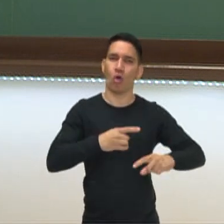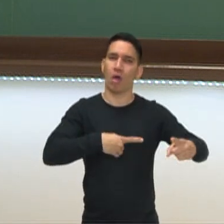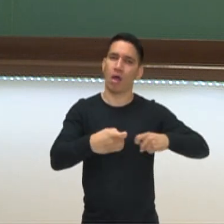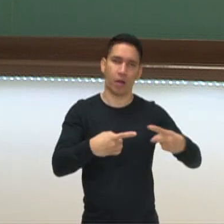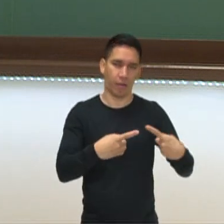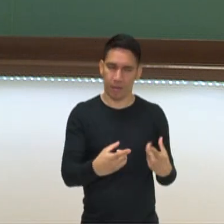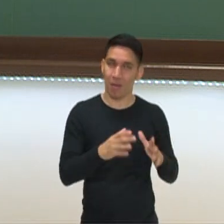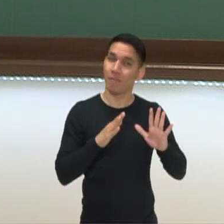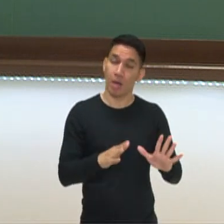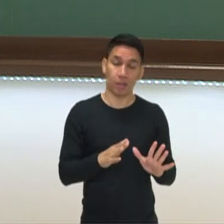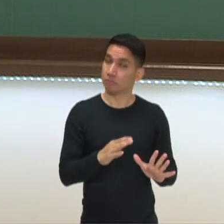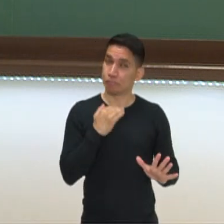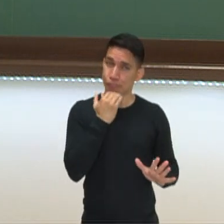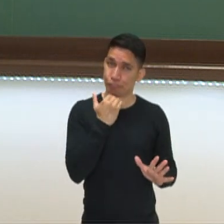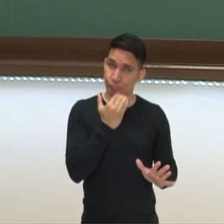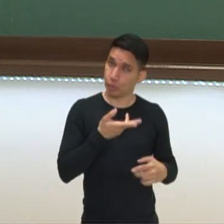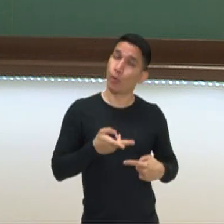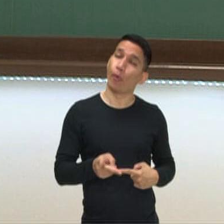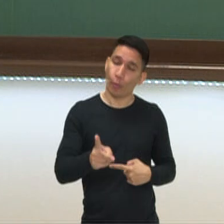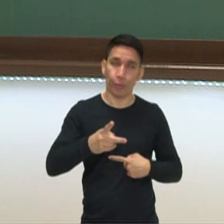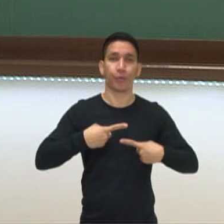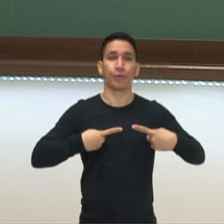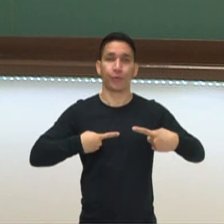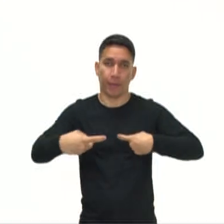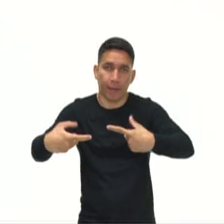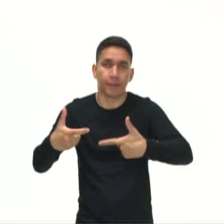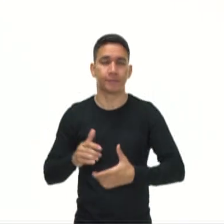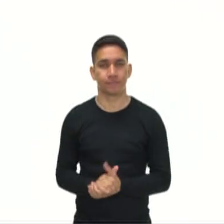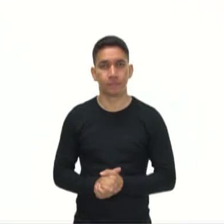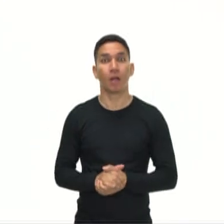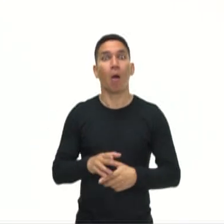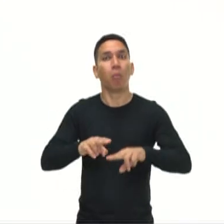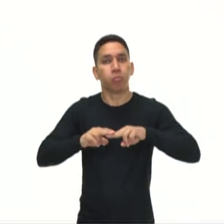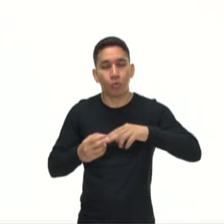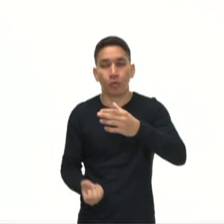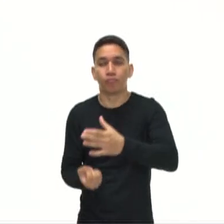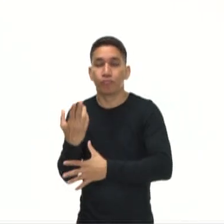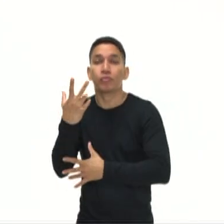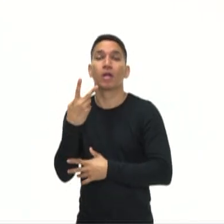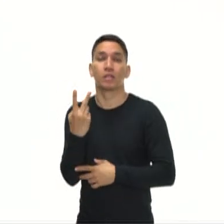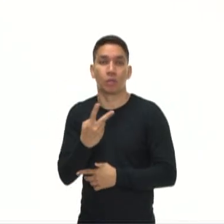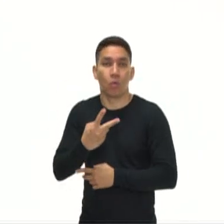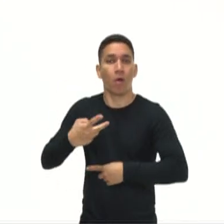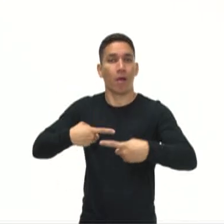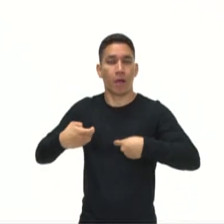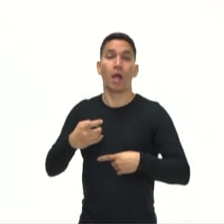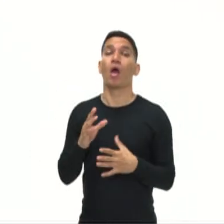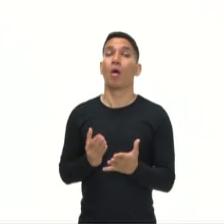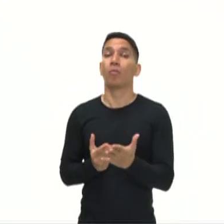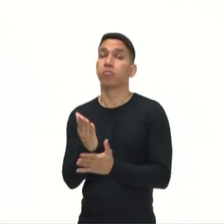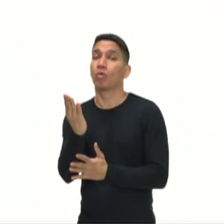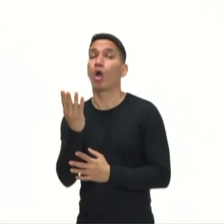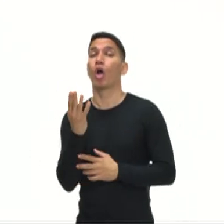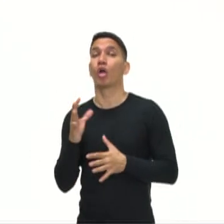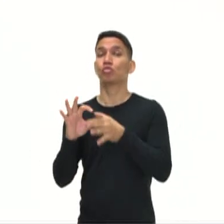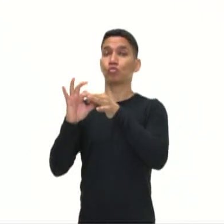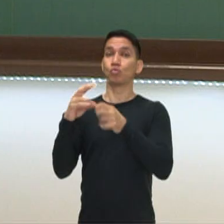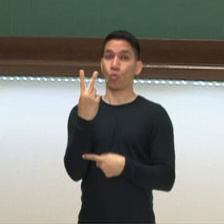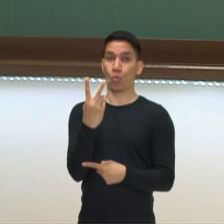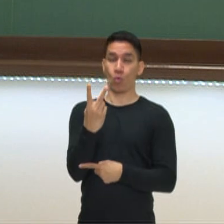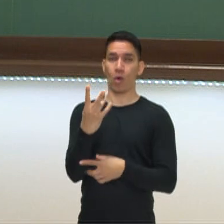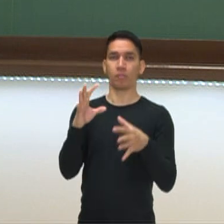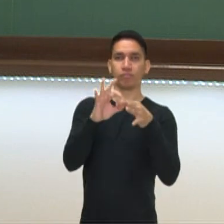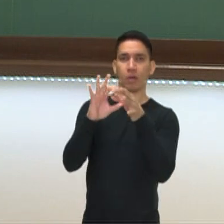acabou que não deu certo. Continuamos tendo guerra. Formaram-se duas grandes alianças. O Eixo, que era liderado